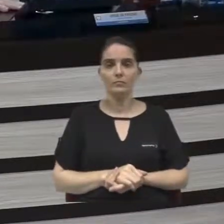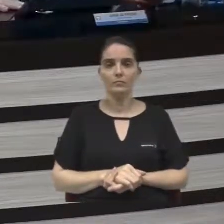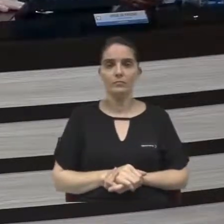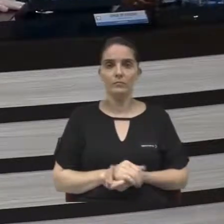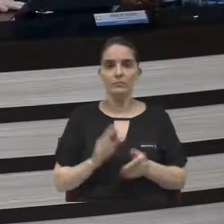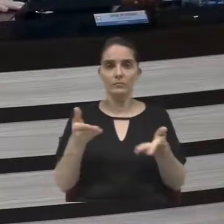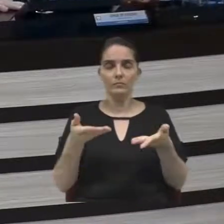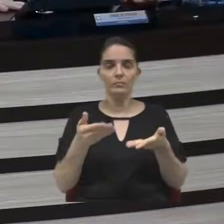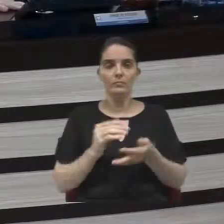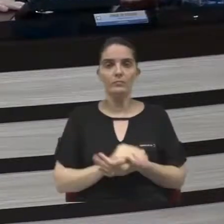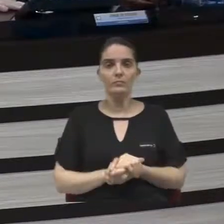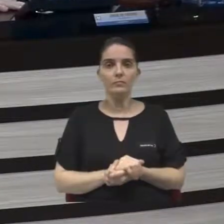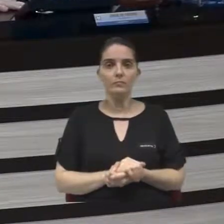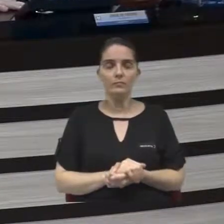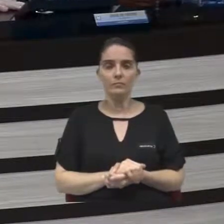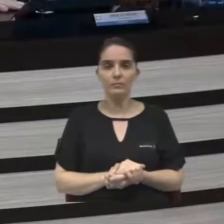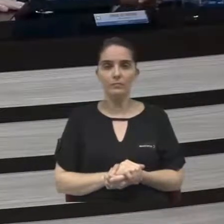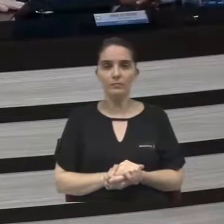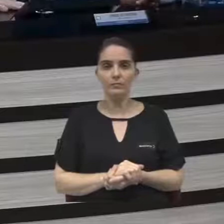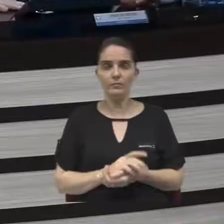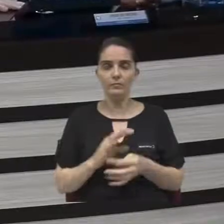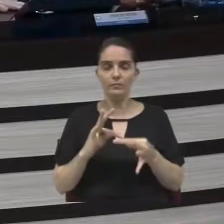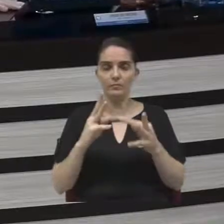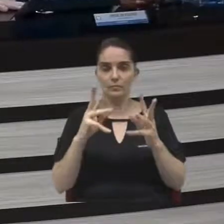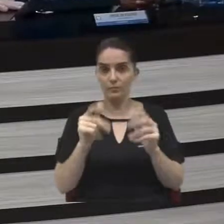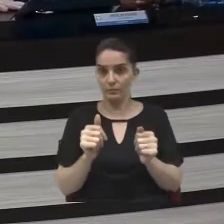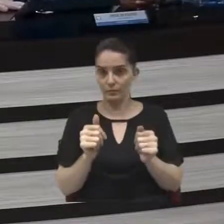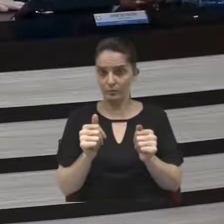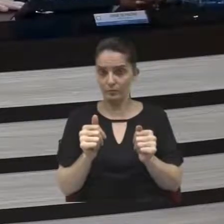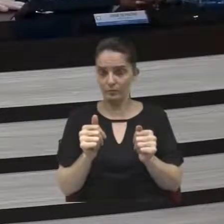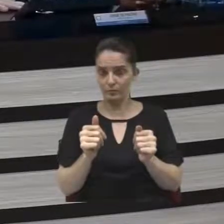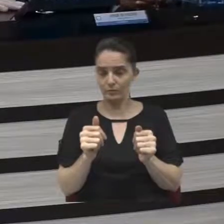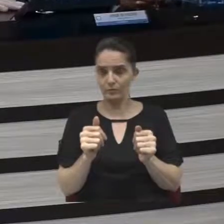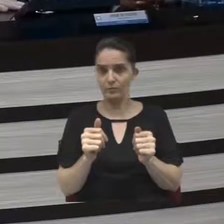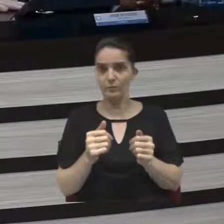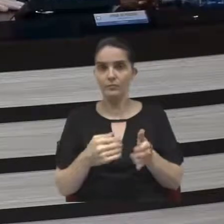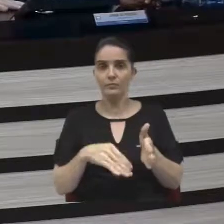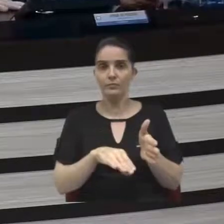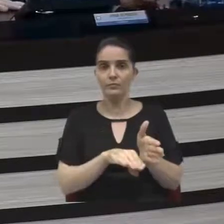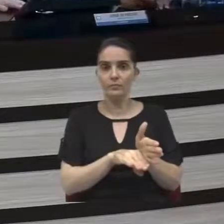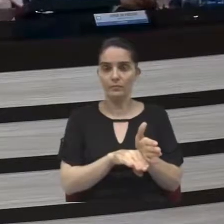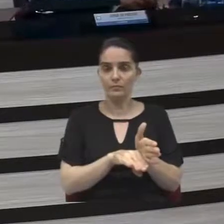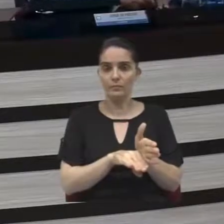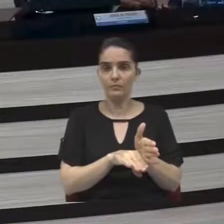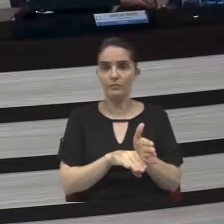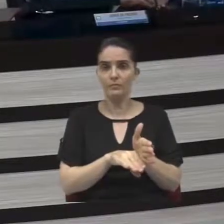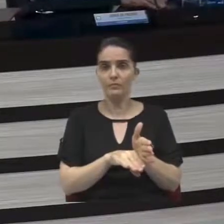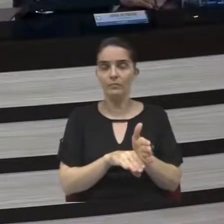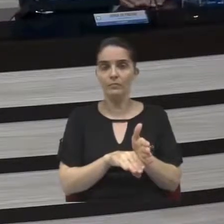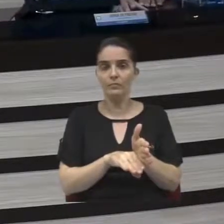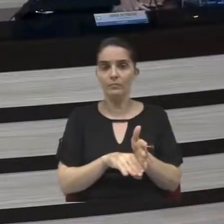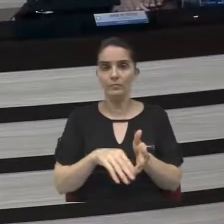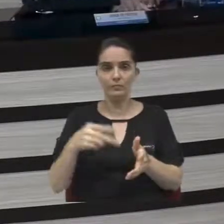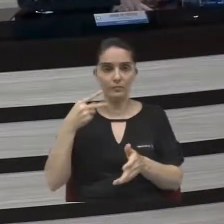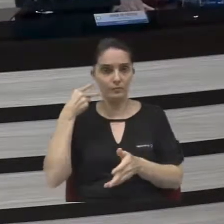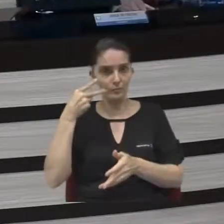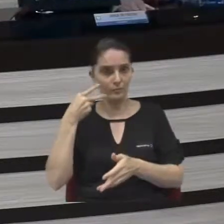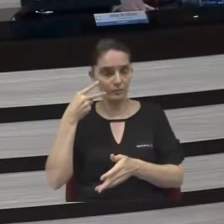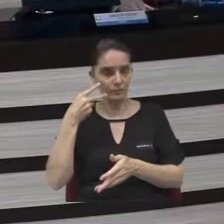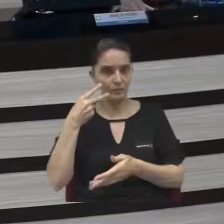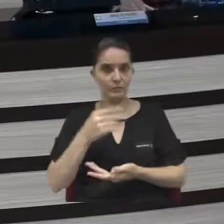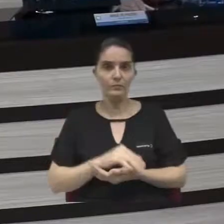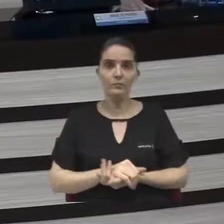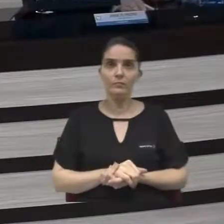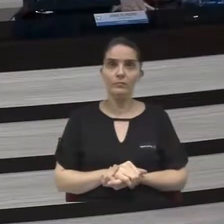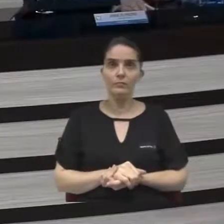Passaremos agora para as matérias protocoladas propostas. Matérias recebidas dos